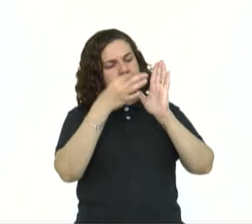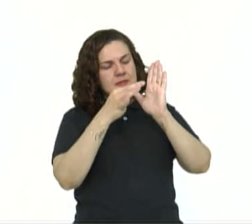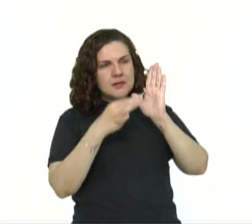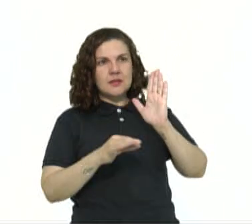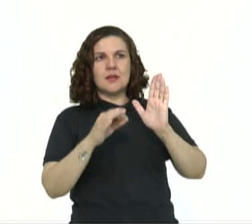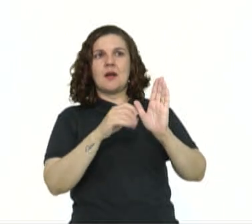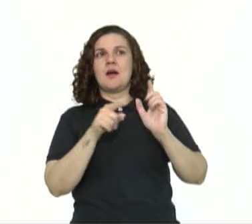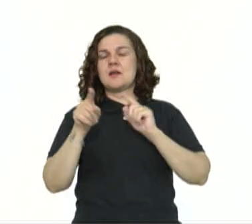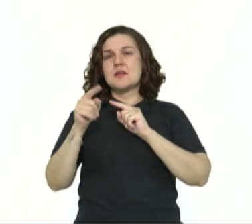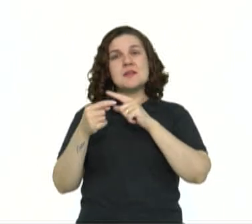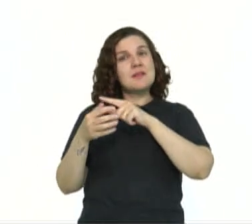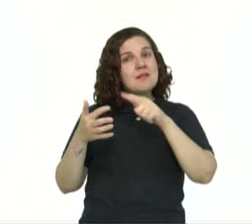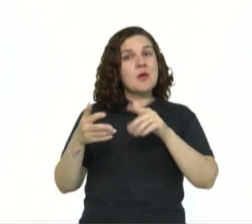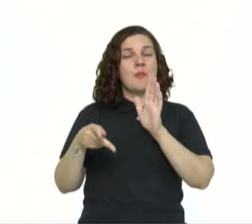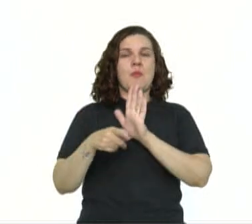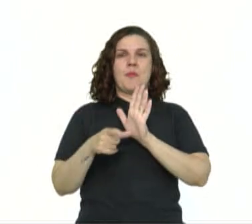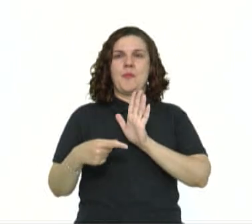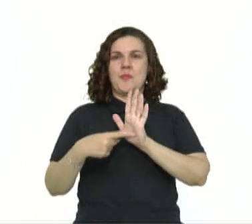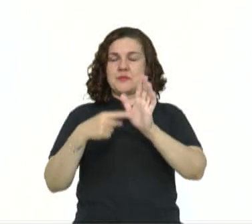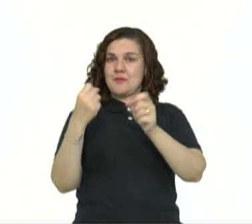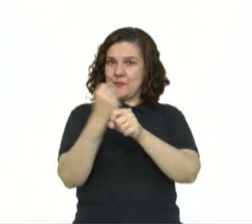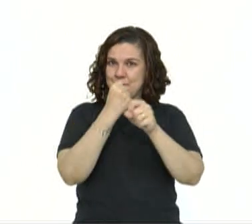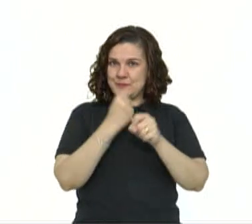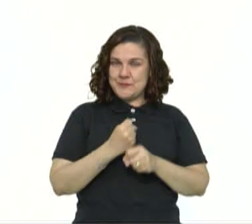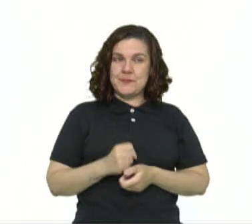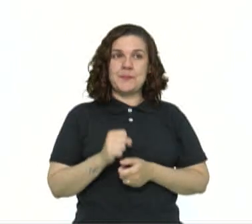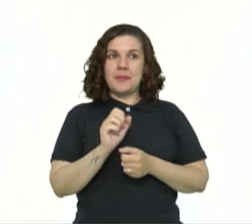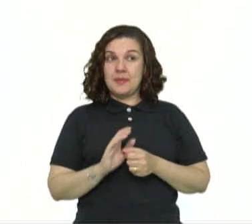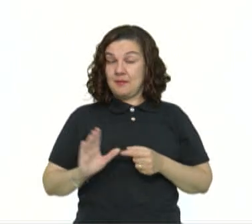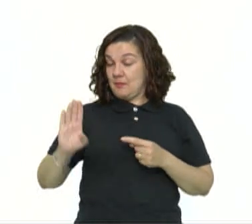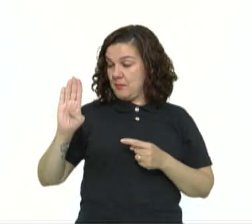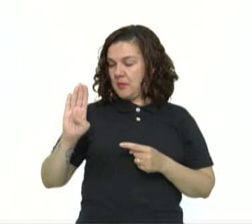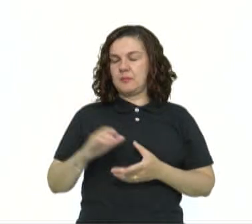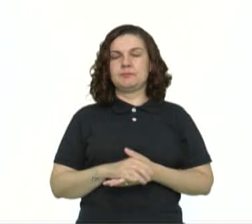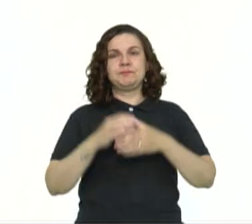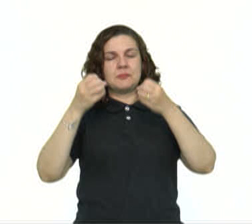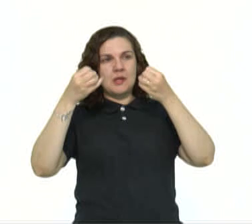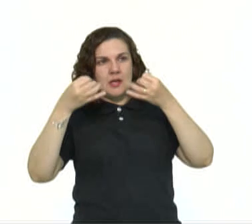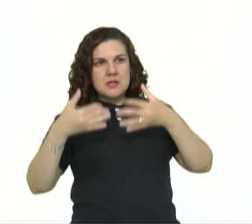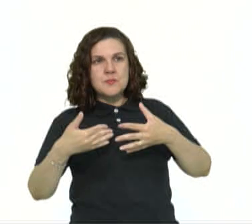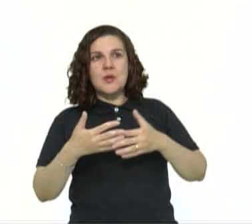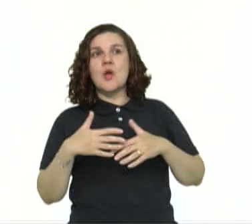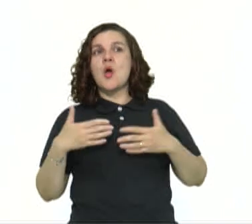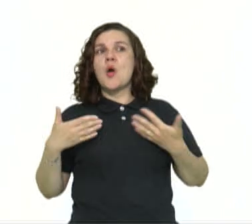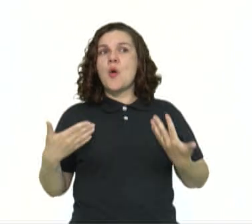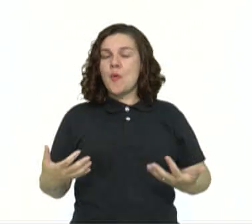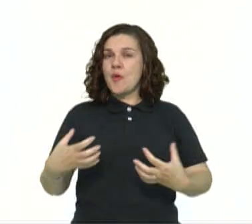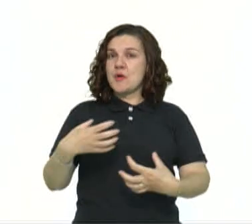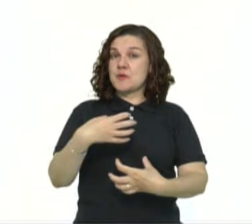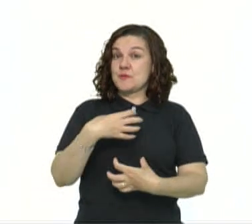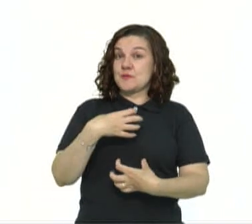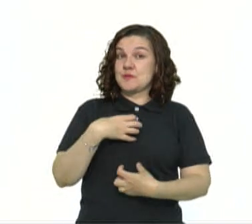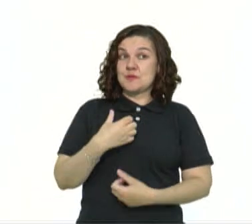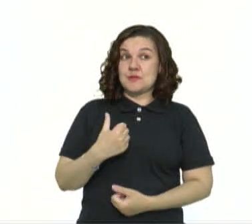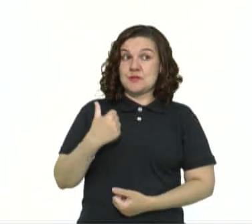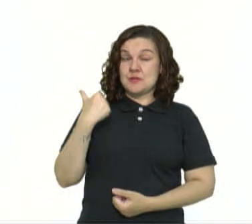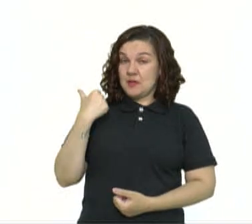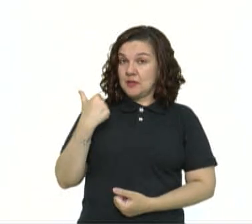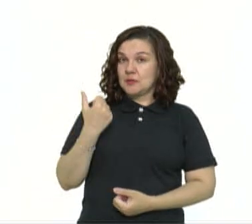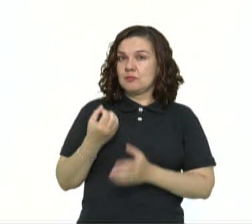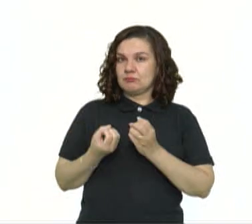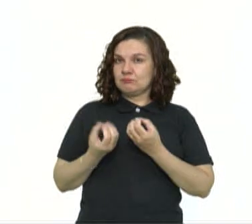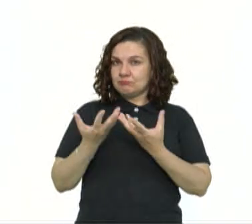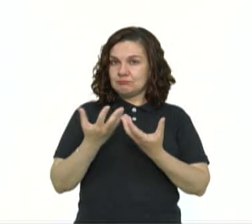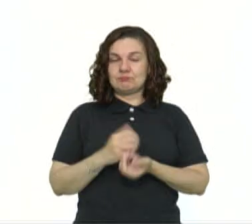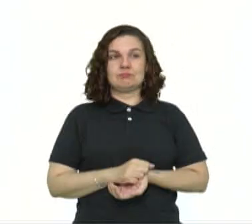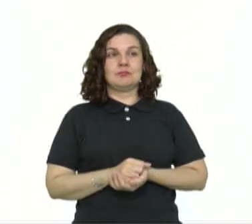detalhes dessas manifestações. B. Descreva qual forma dessas manifestações.